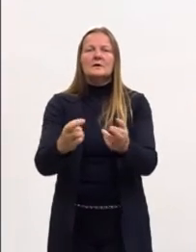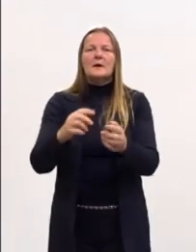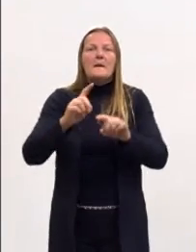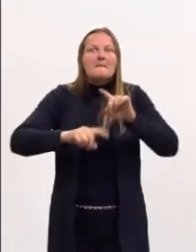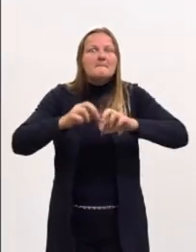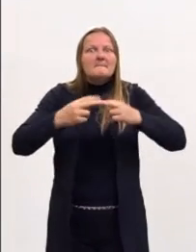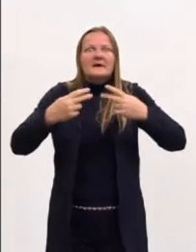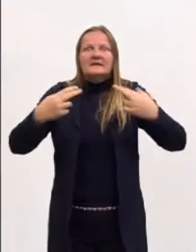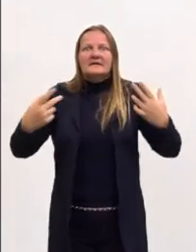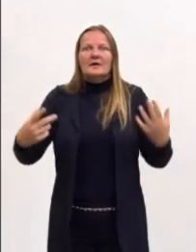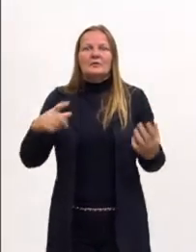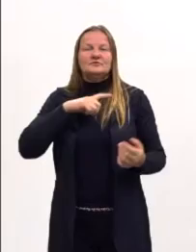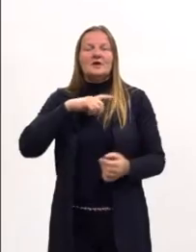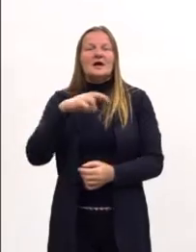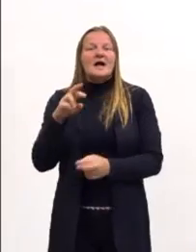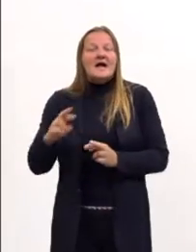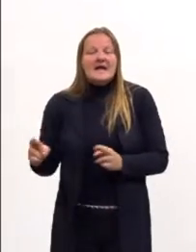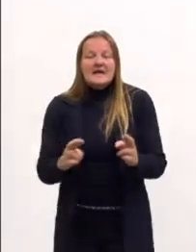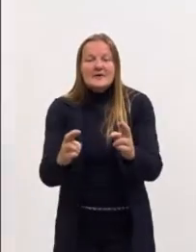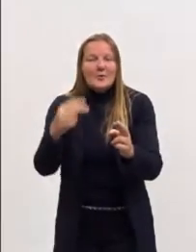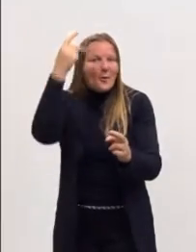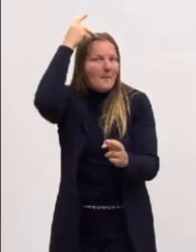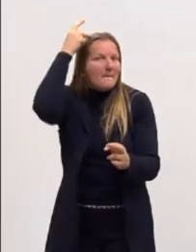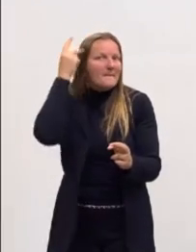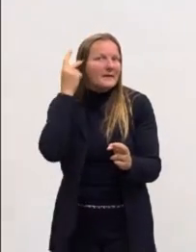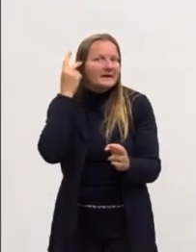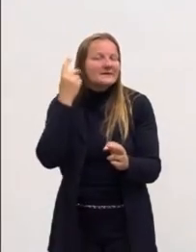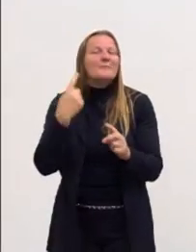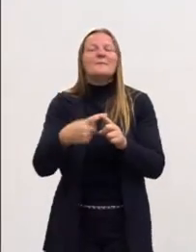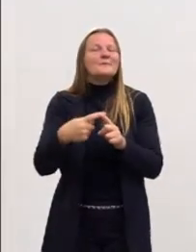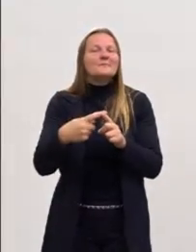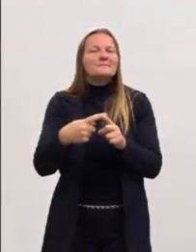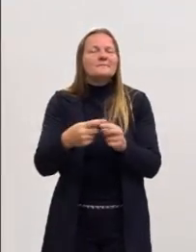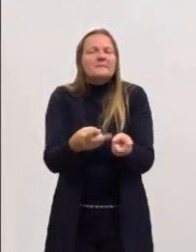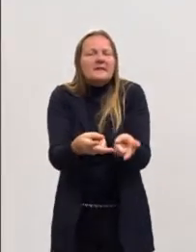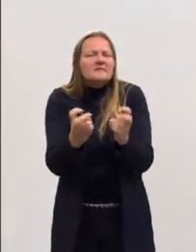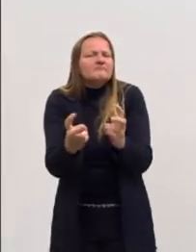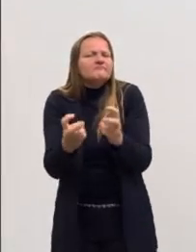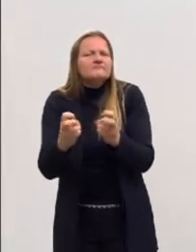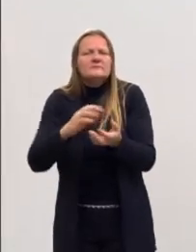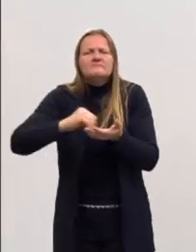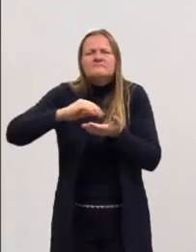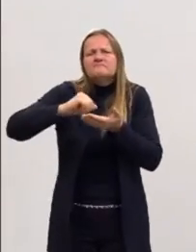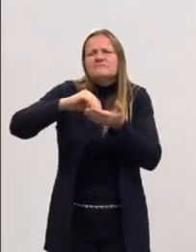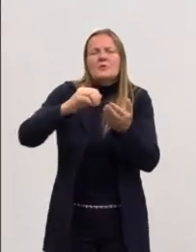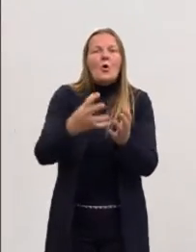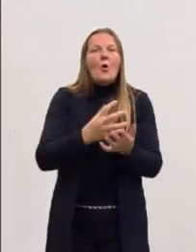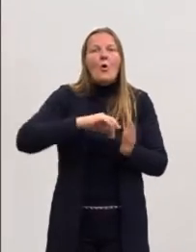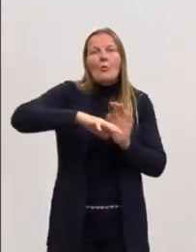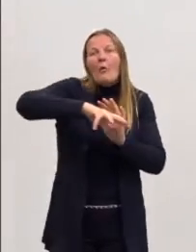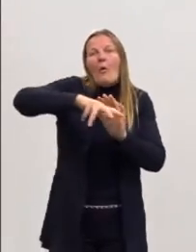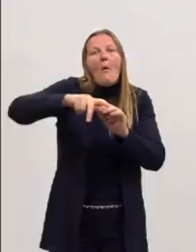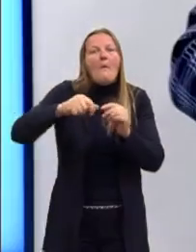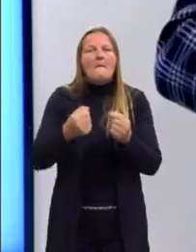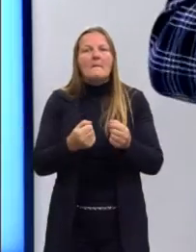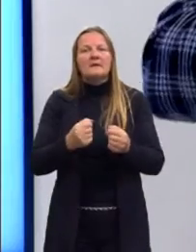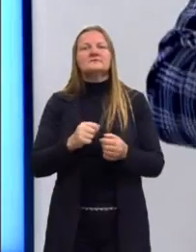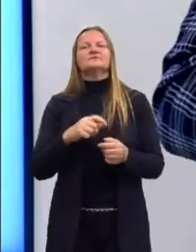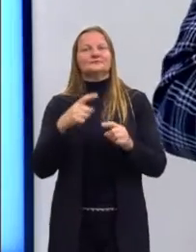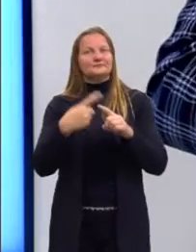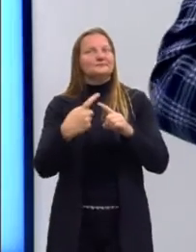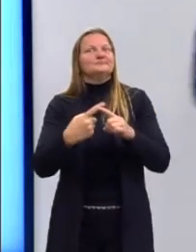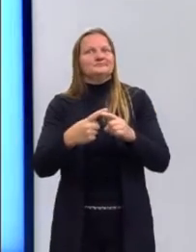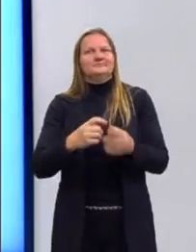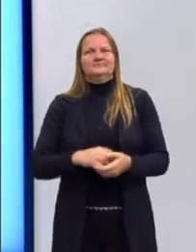quanta riqueza tinha o nome do rio Rio da Prata assim bem o quanto saiu isso de forma legal e ilegal galinha também E